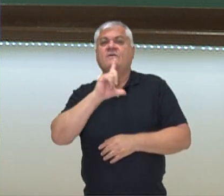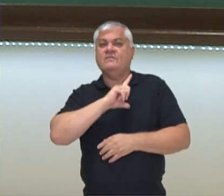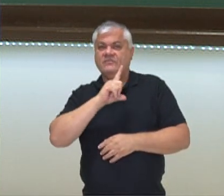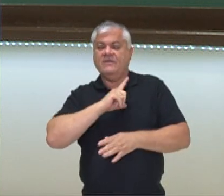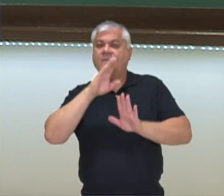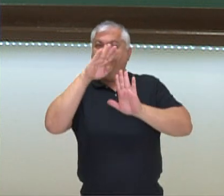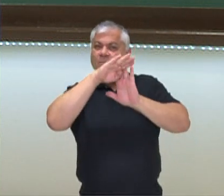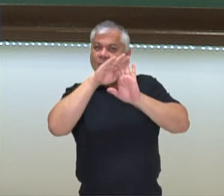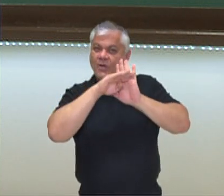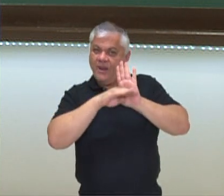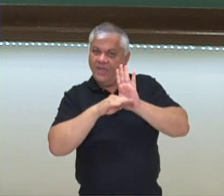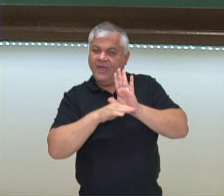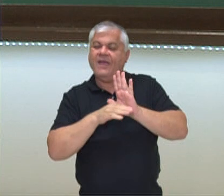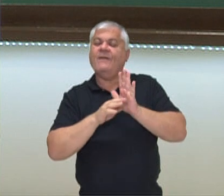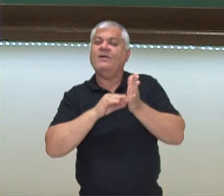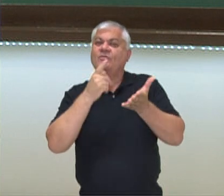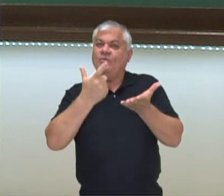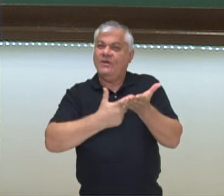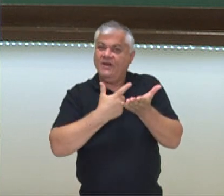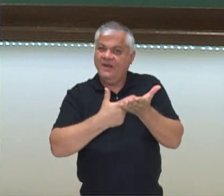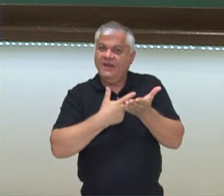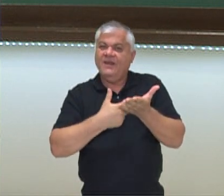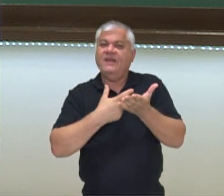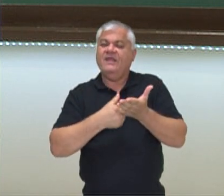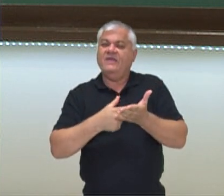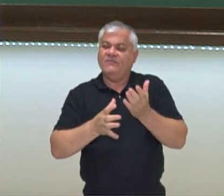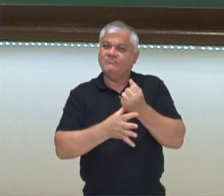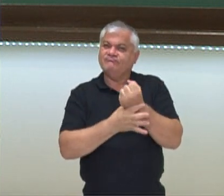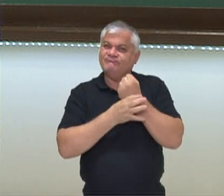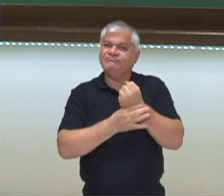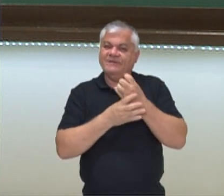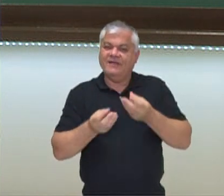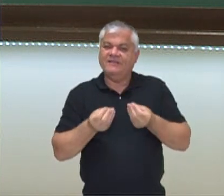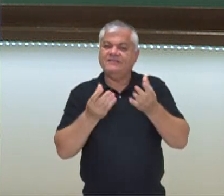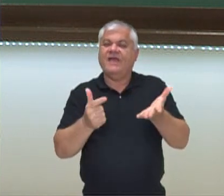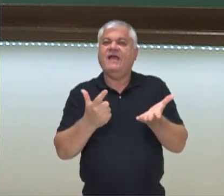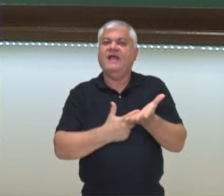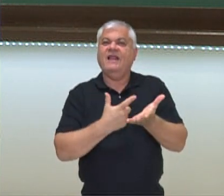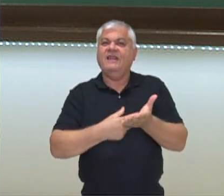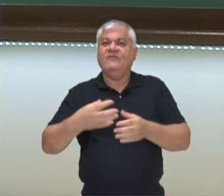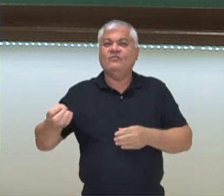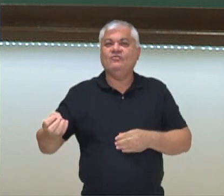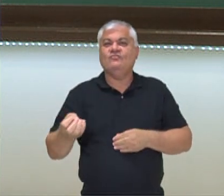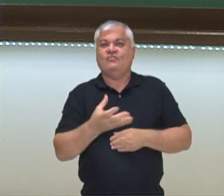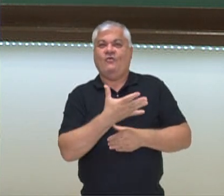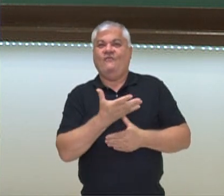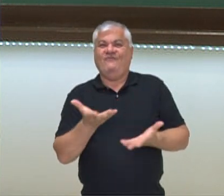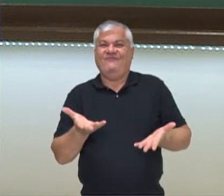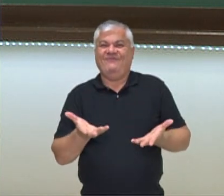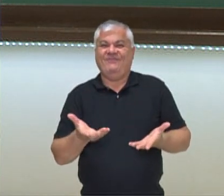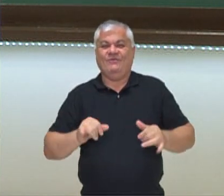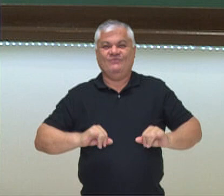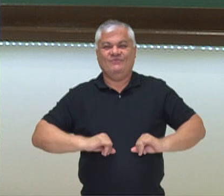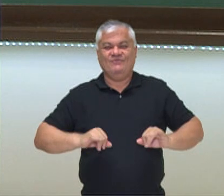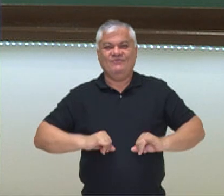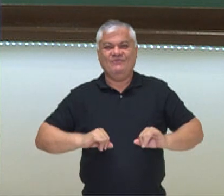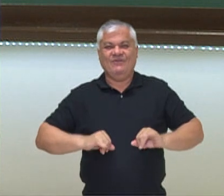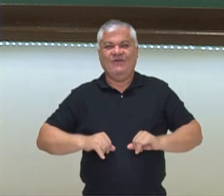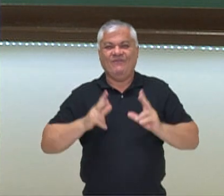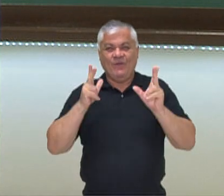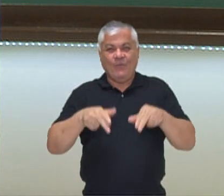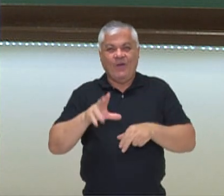Programa Nacional do Livro Didático que garante que os nossos livros sejam atualizados. Isso é muito bom, né? Não precisa sofrer igual o